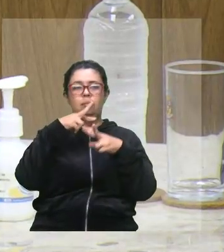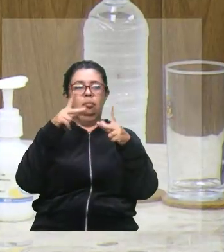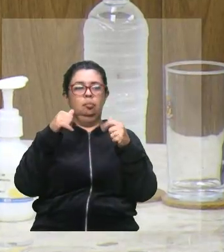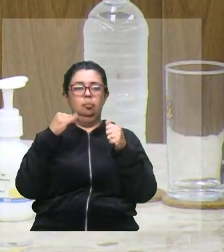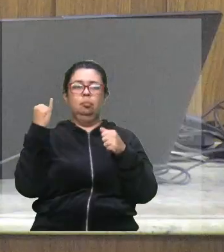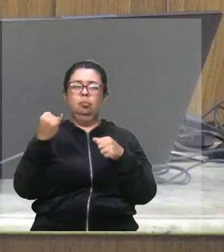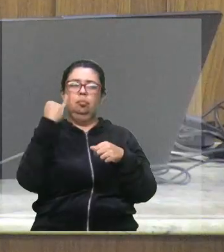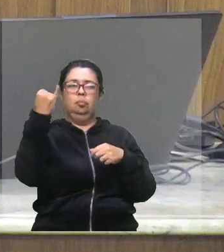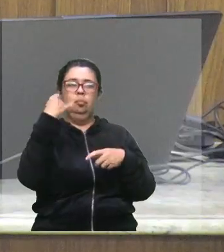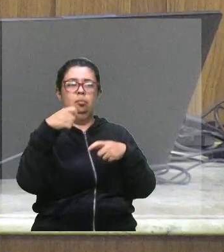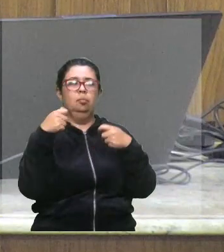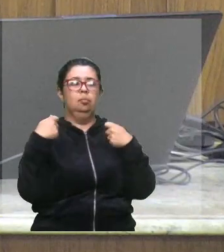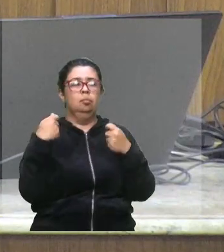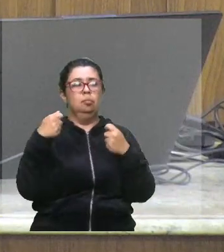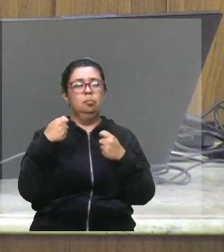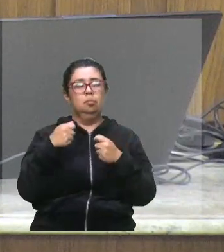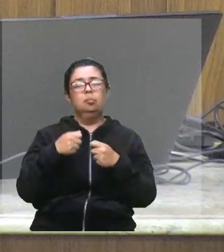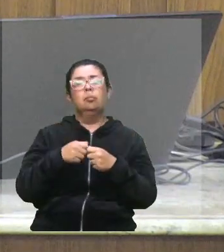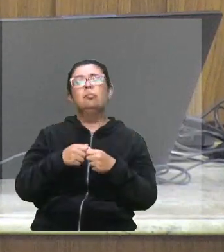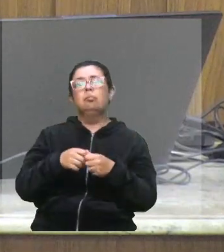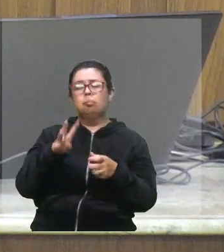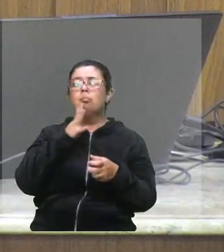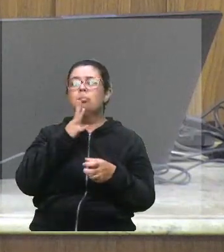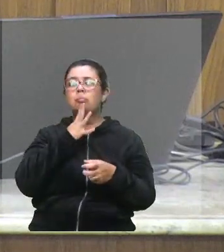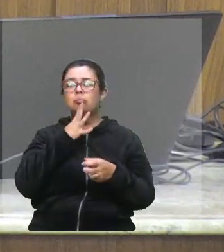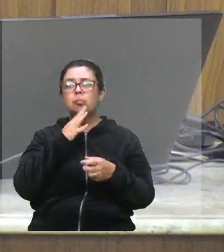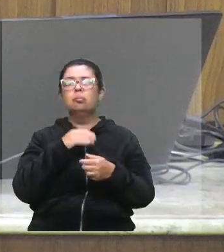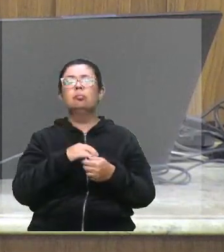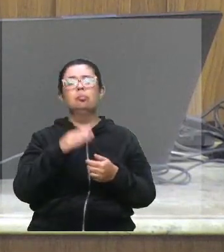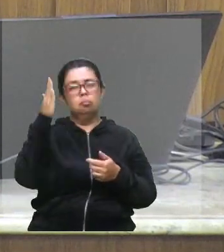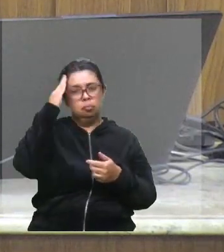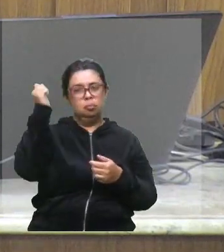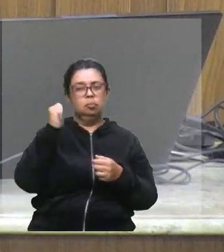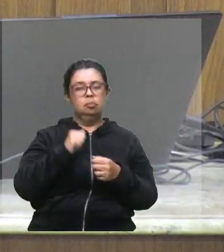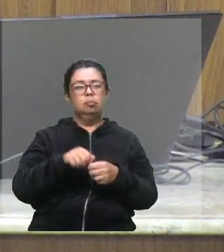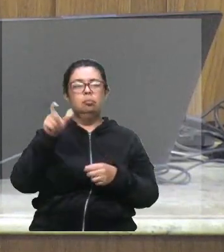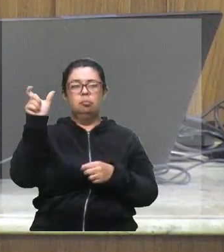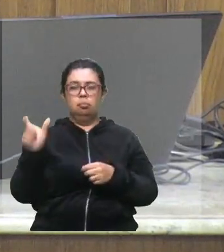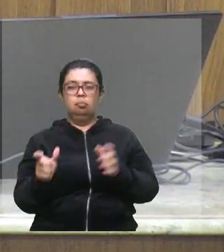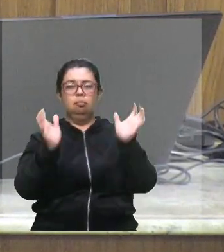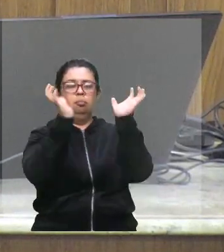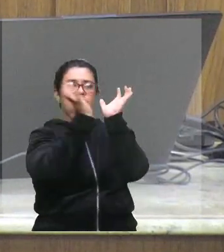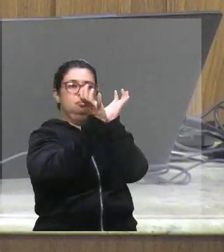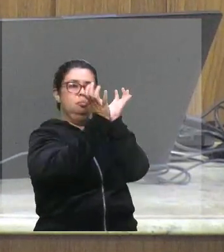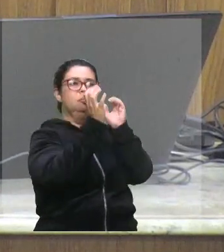complexo precisa de muita propriedade. Eu acredito que o senhor e os demais membros do conselho têm essa